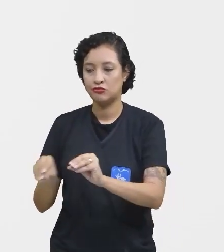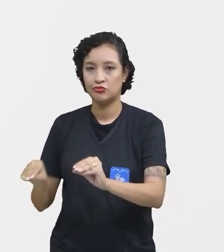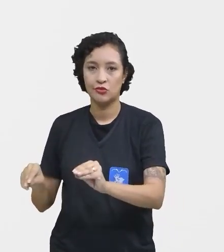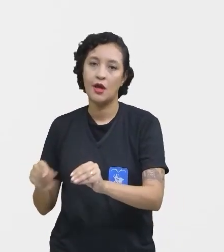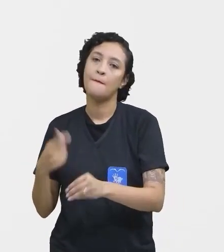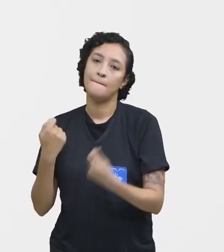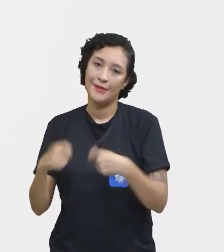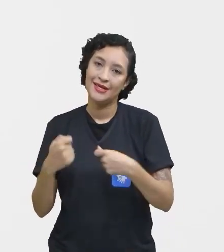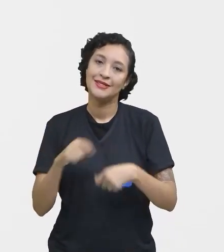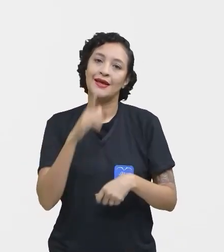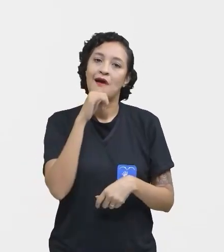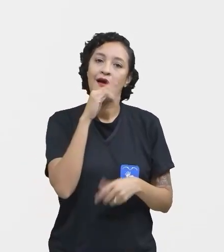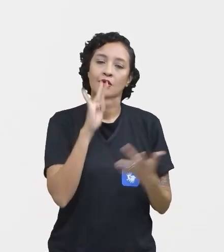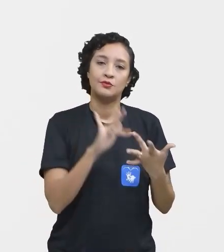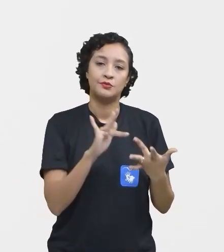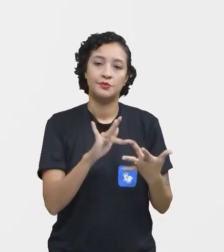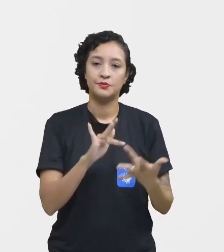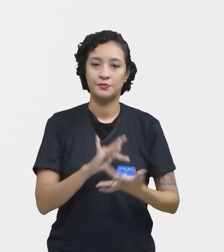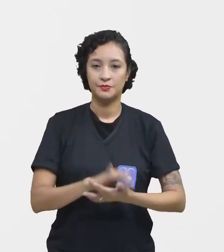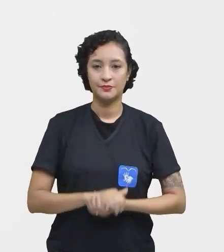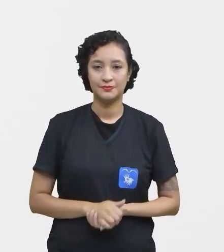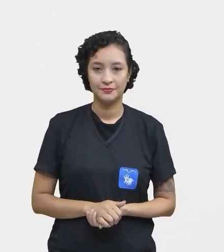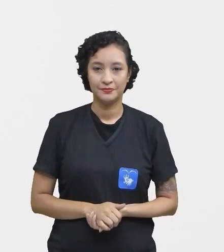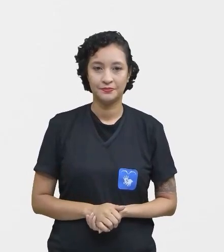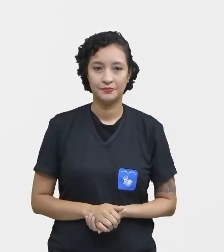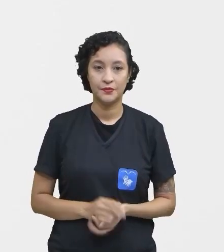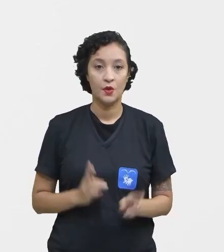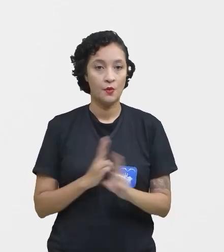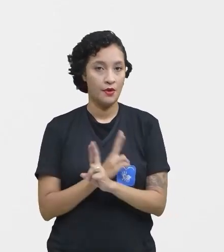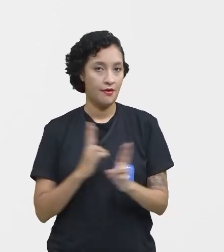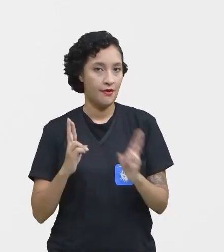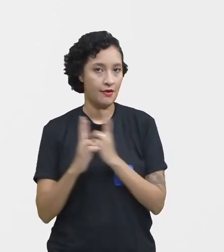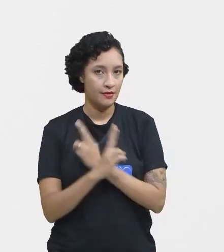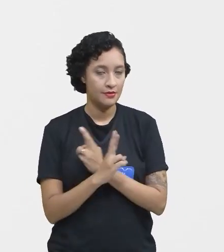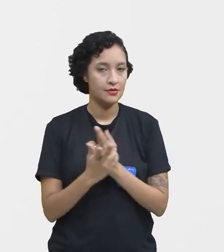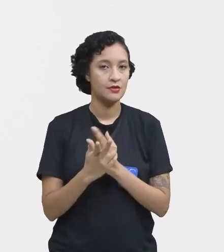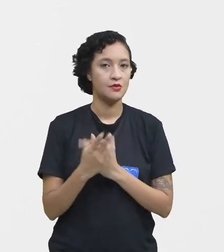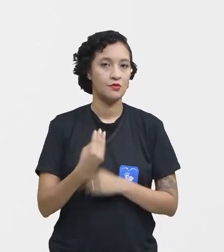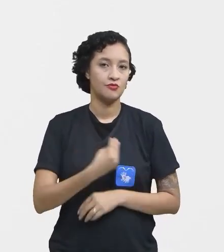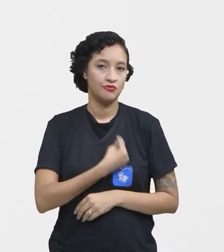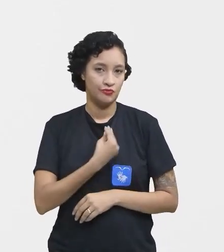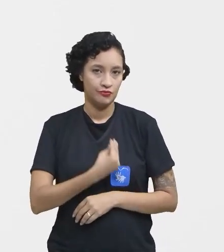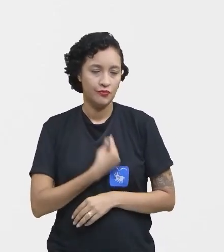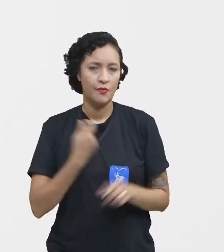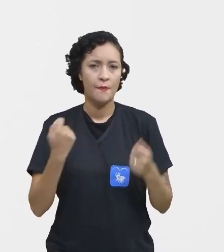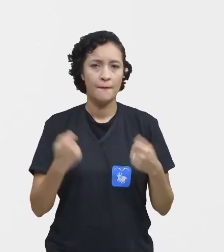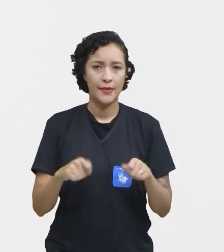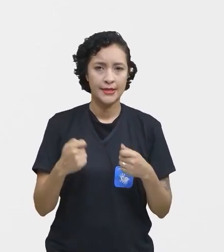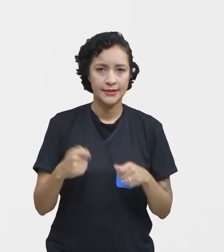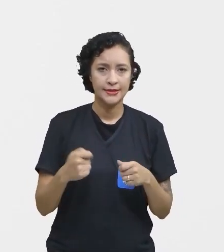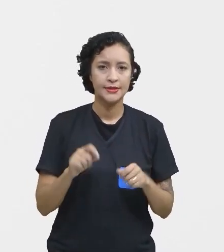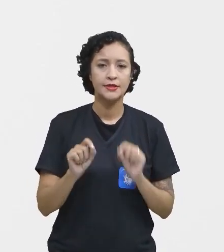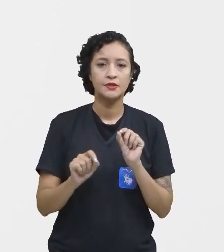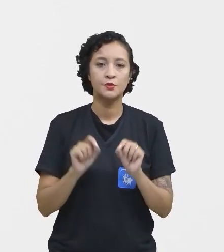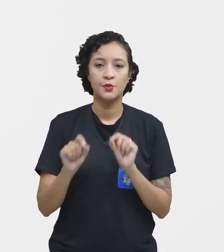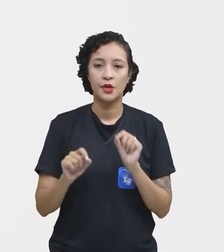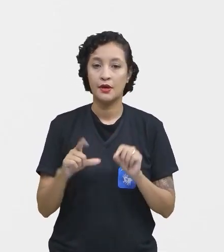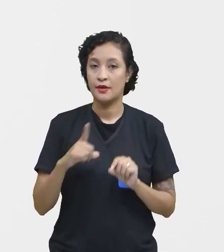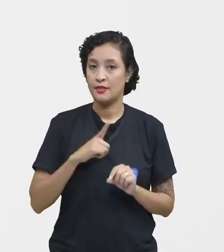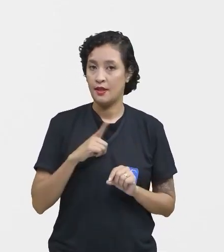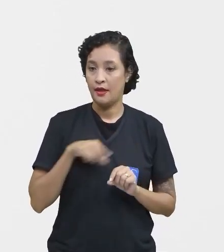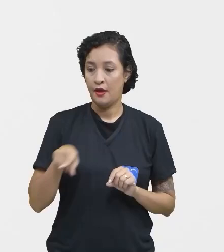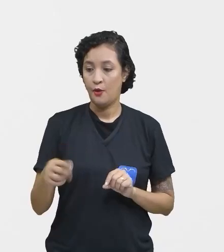Então, como eu falei para vocês, a relação dos seres vivos, eles precisam... Sempre tem um que é a presa, que é